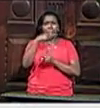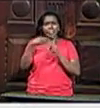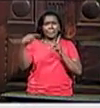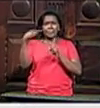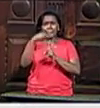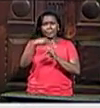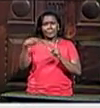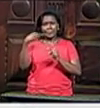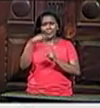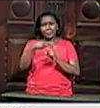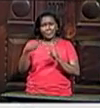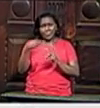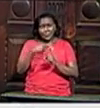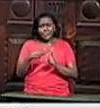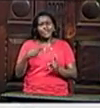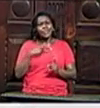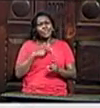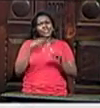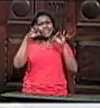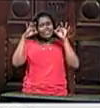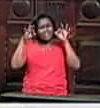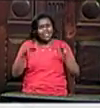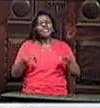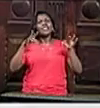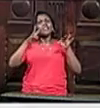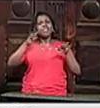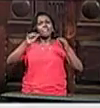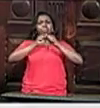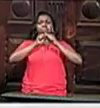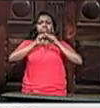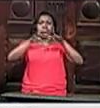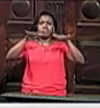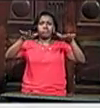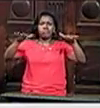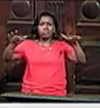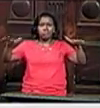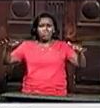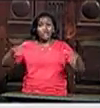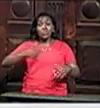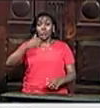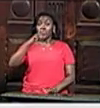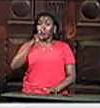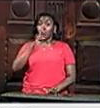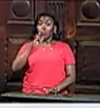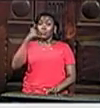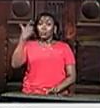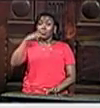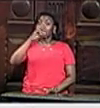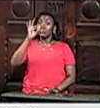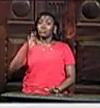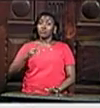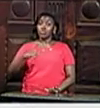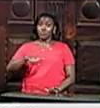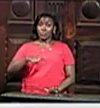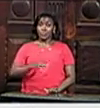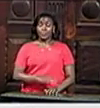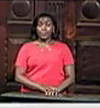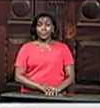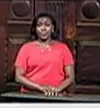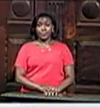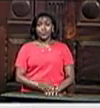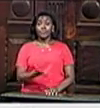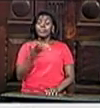que essa vitória parcial se alastrará e se consagrar no segundo turno queria é também aqui